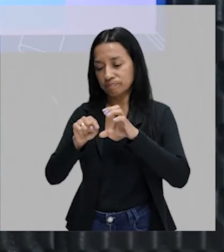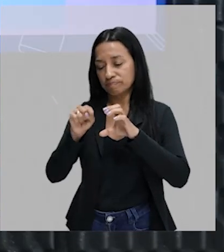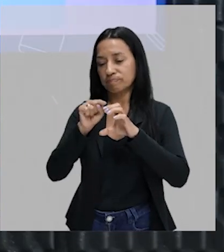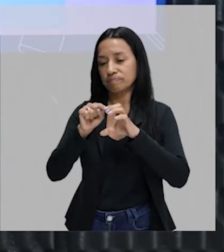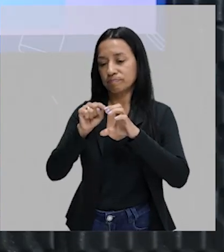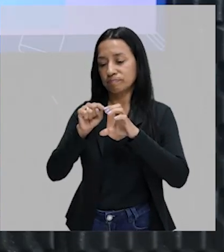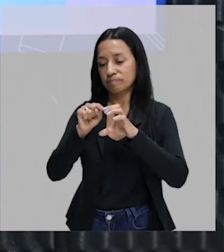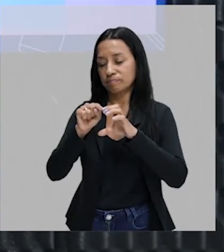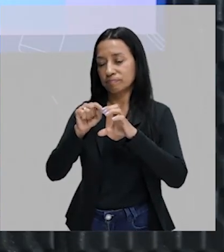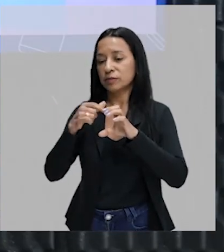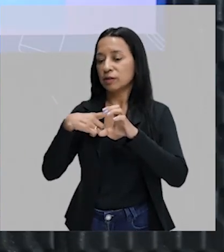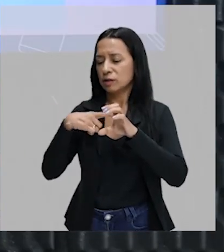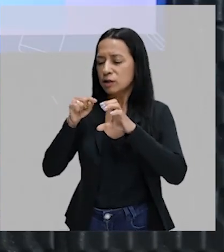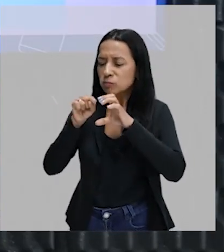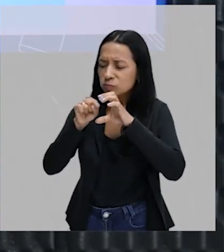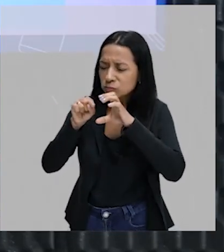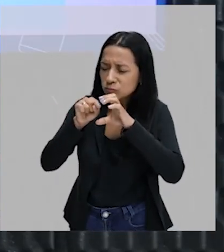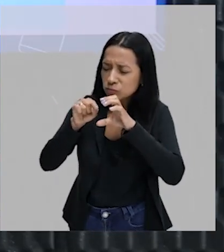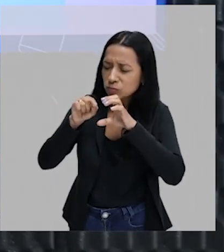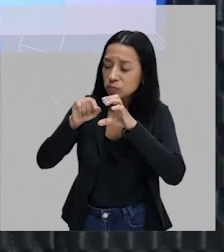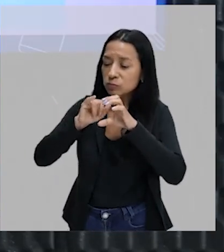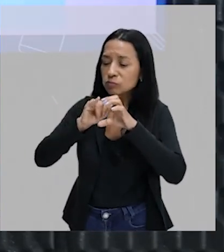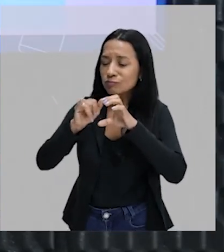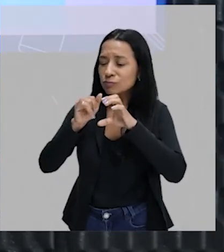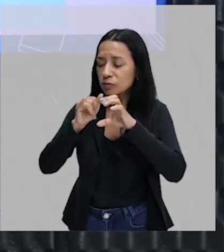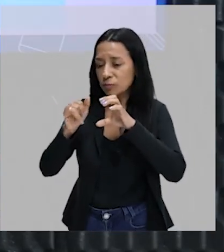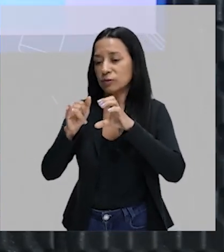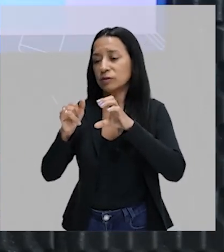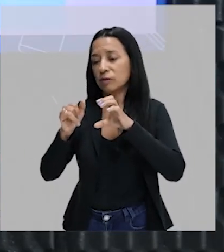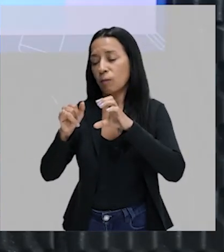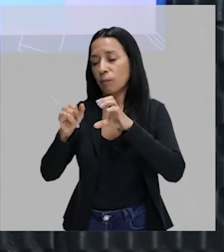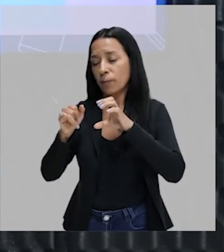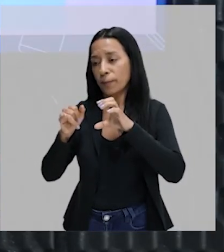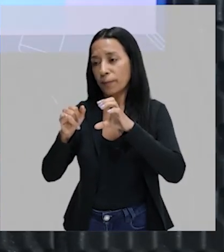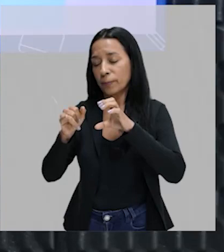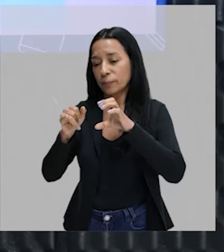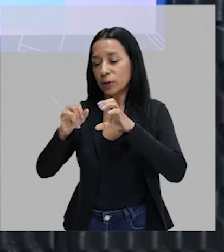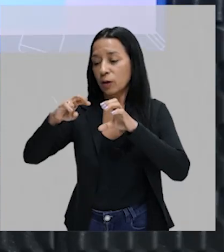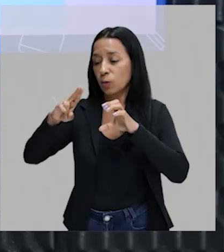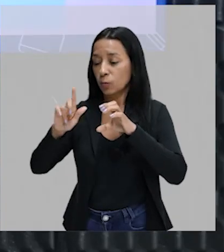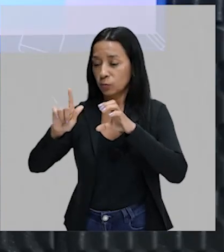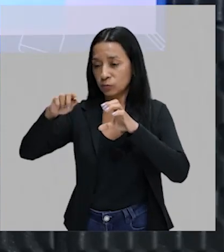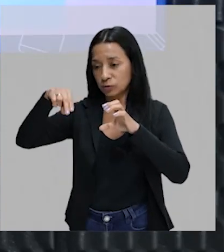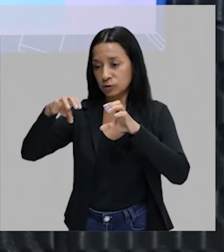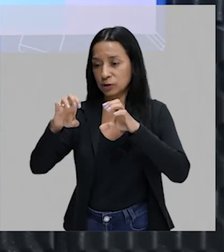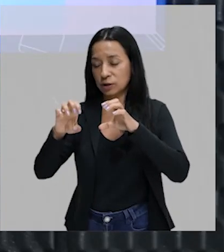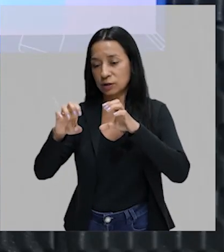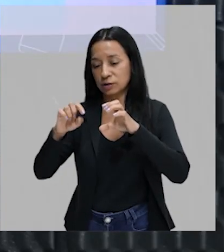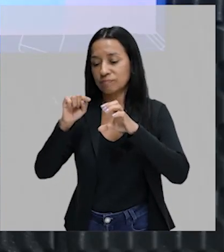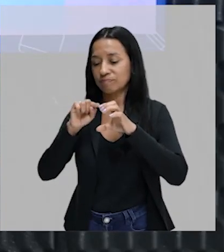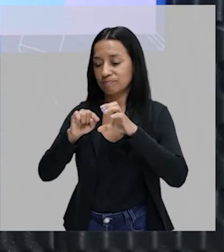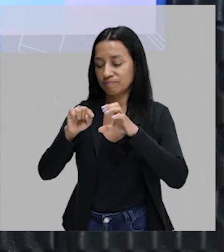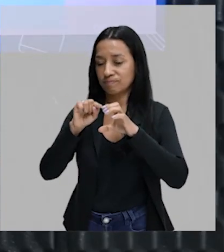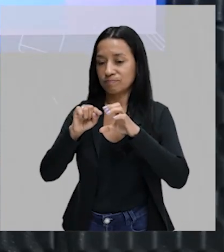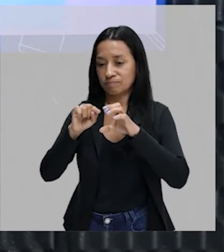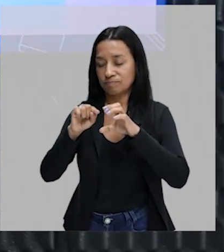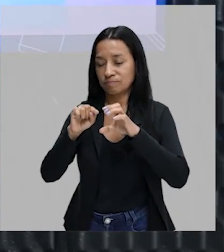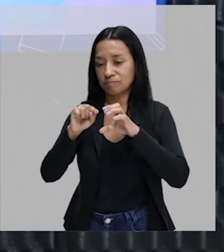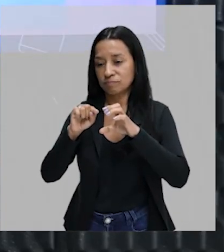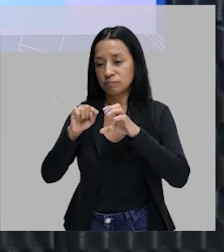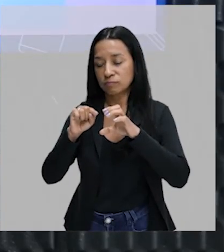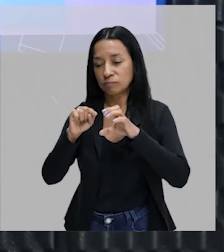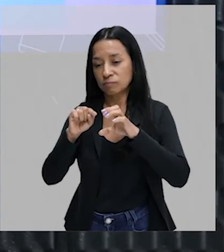DNA tem a informação necessária para produzir essa enzima, que é o gene. Ok? Lá no gene, ele vai,